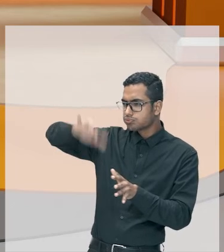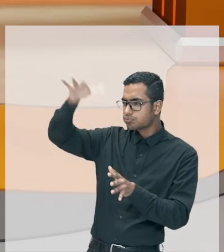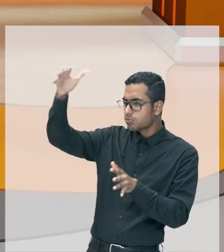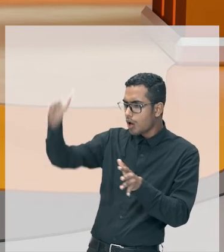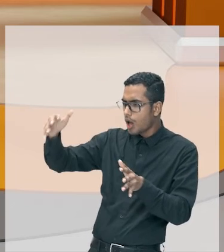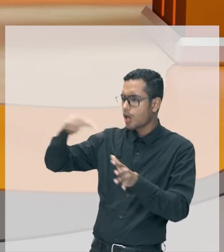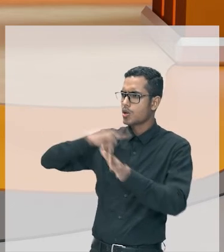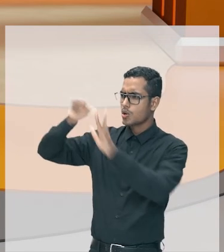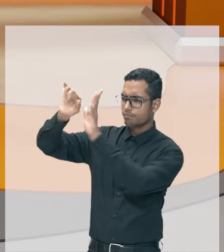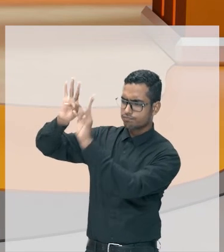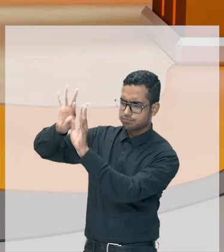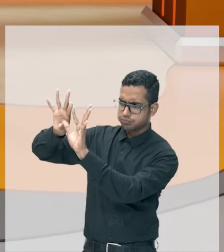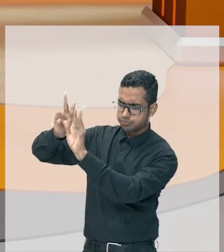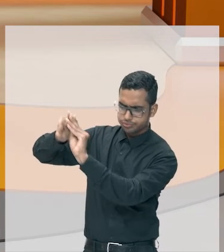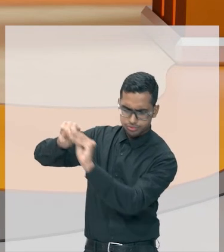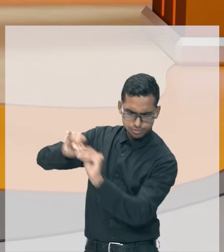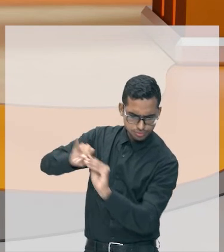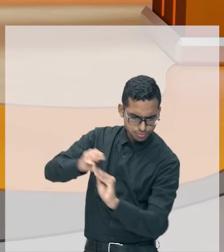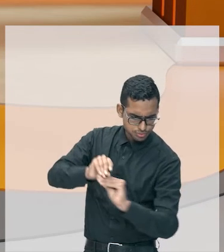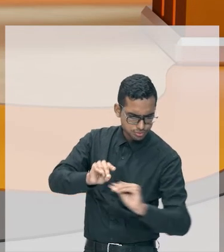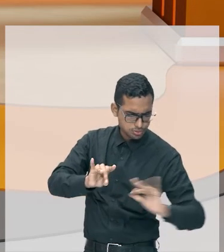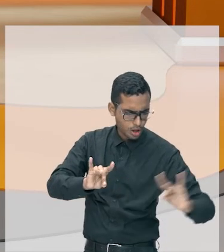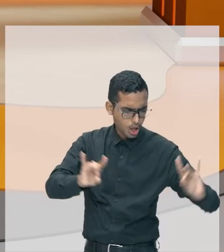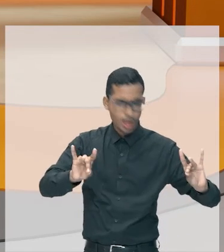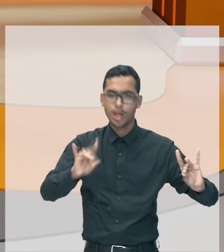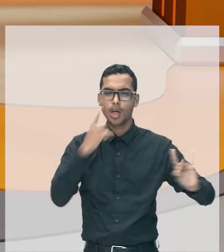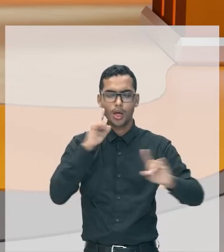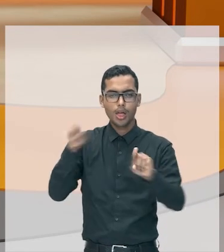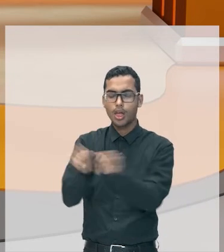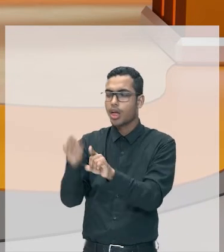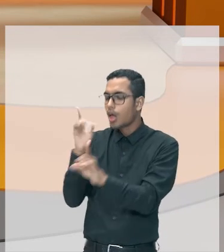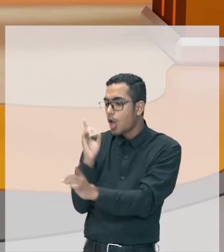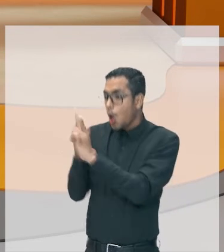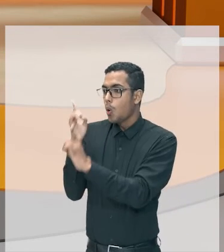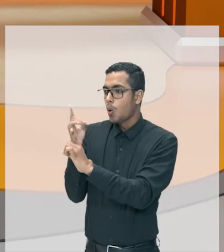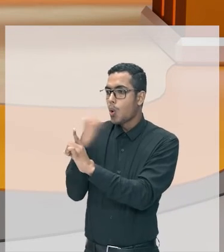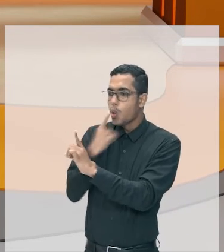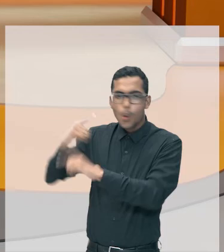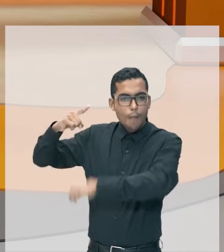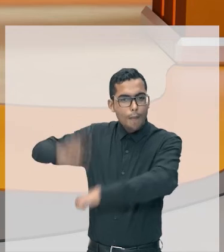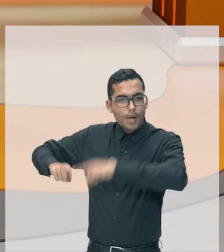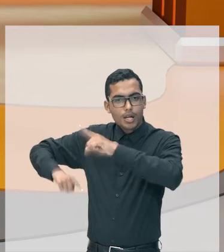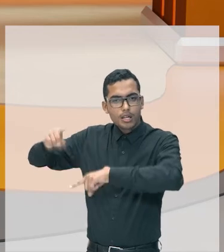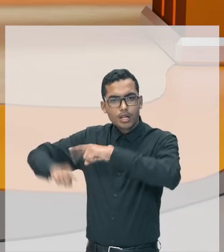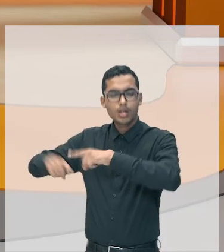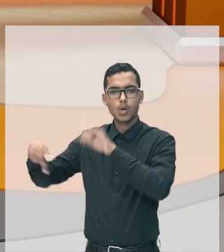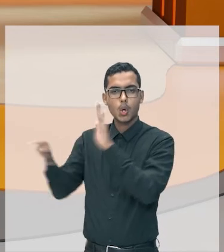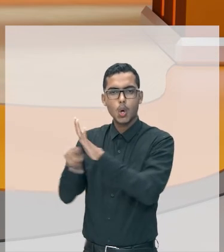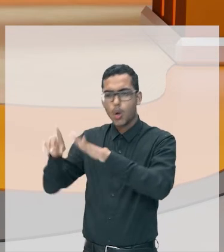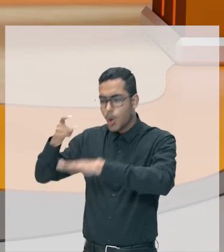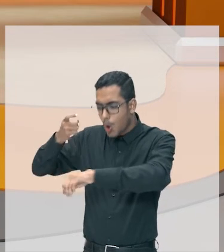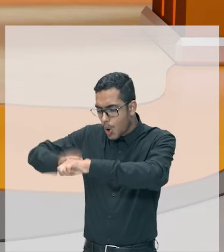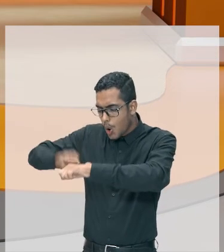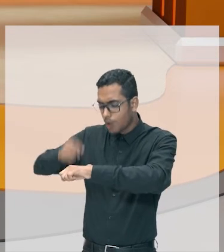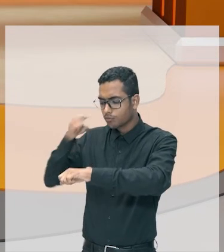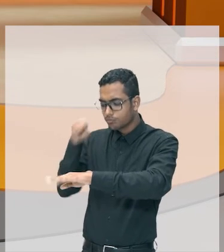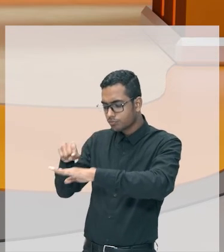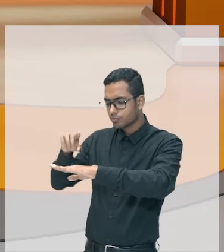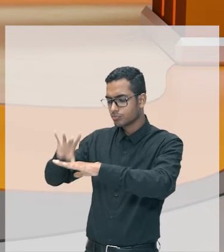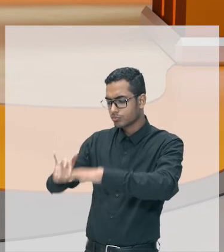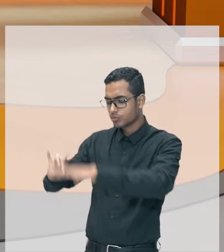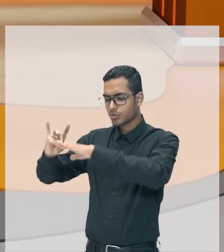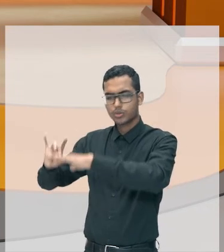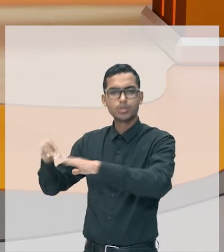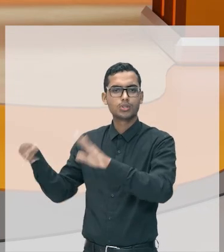de cerâmica, encontrar um vestígio de alguma coisa, de alguma aldeia indígena que ocupava aquela região. Isso são as fontes históricas que